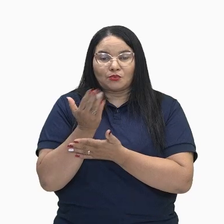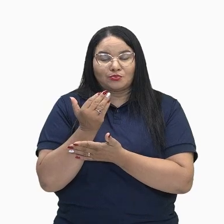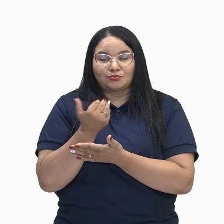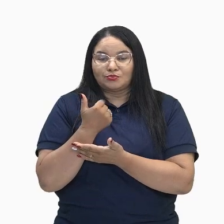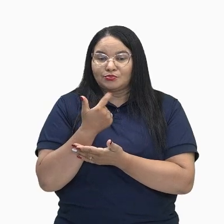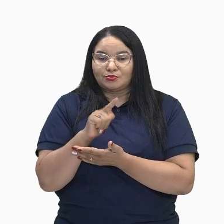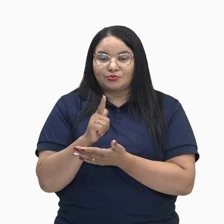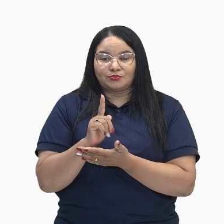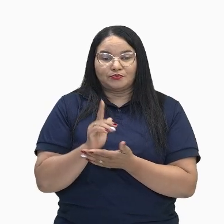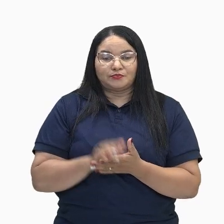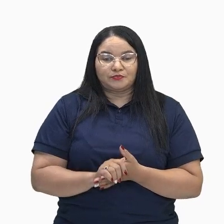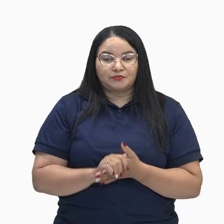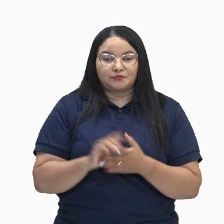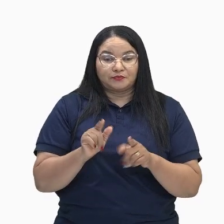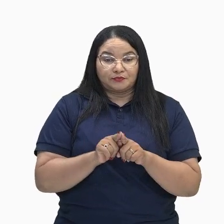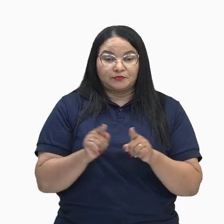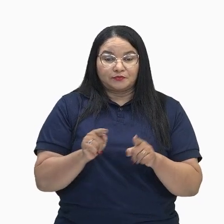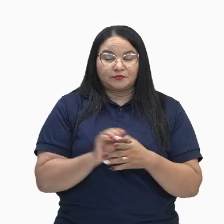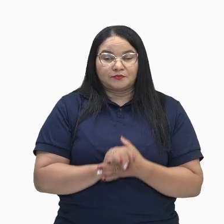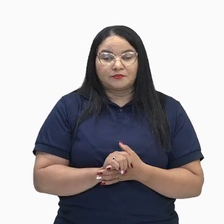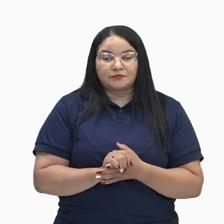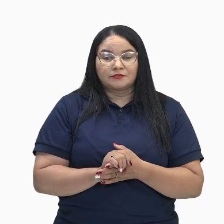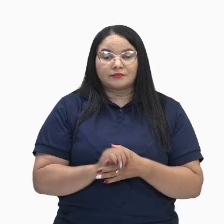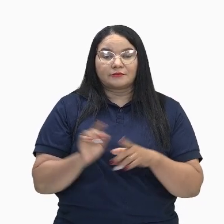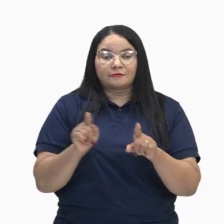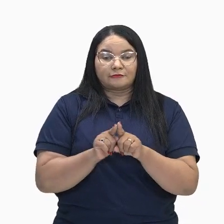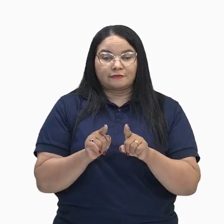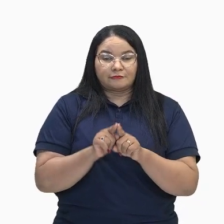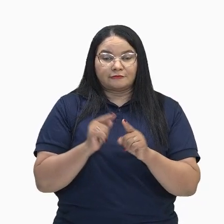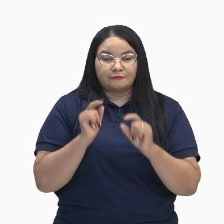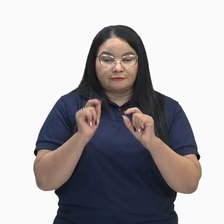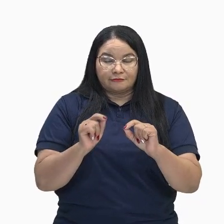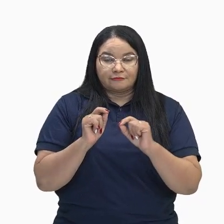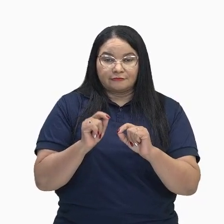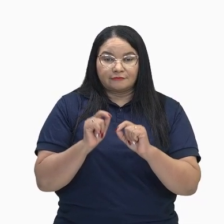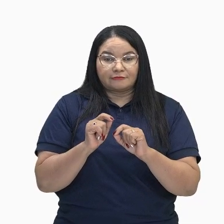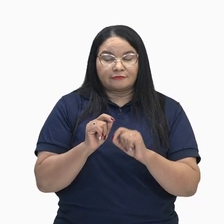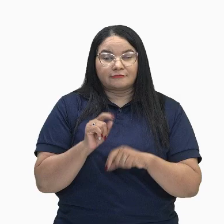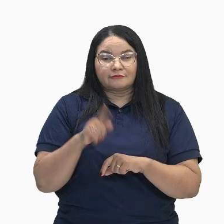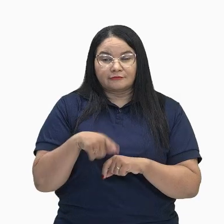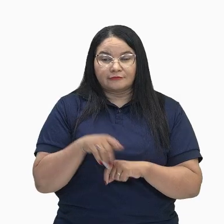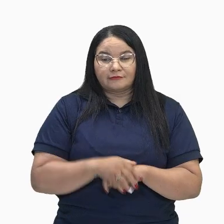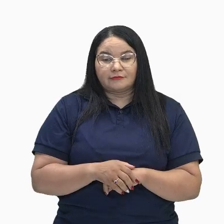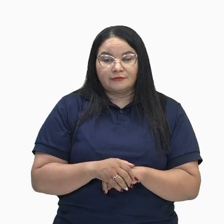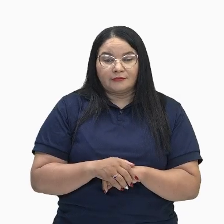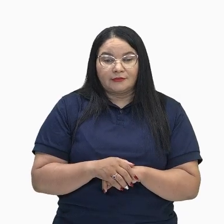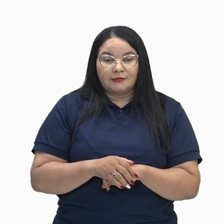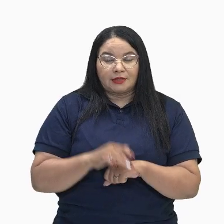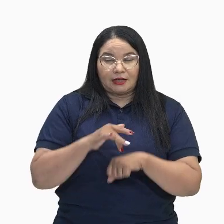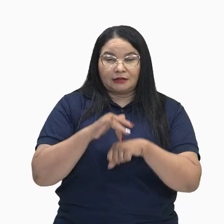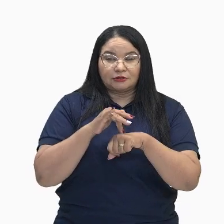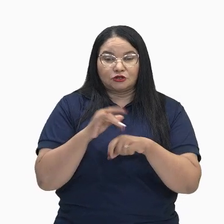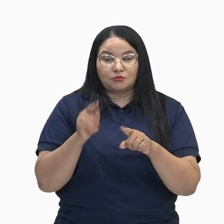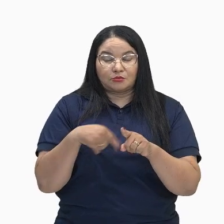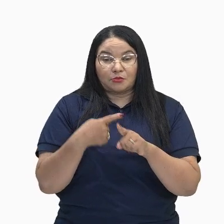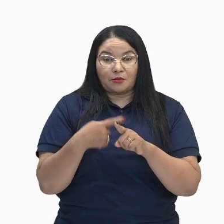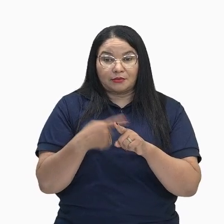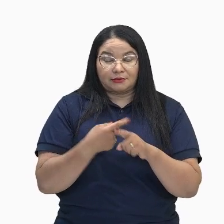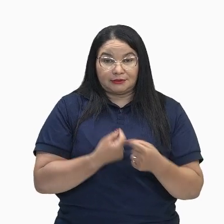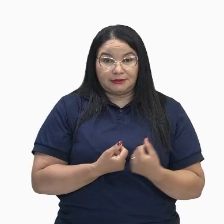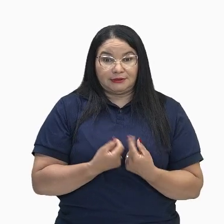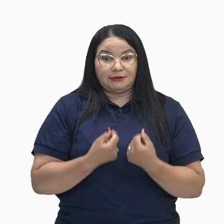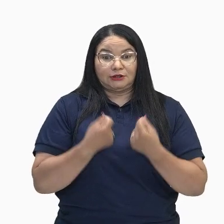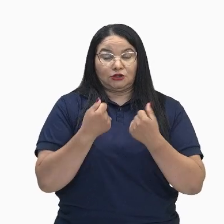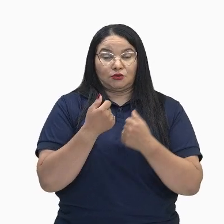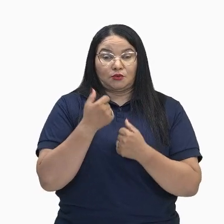escravos carregando os ferros. A mesma ideia, extremamente o que é ricos, né? Porque o ouro e a prata